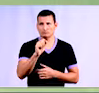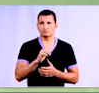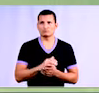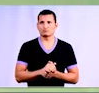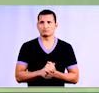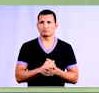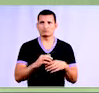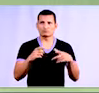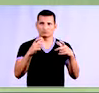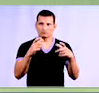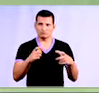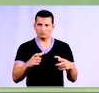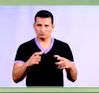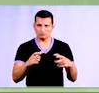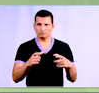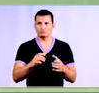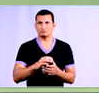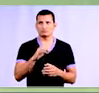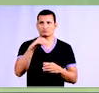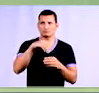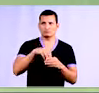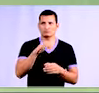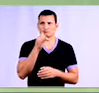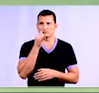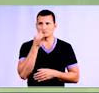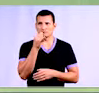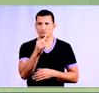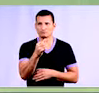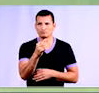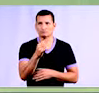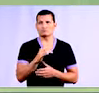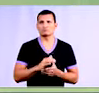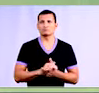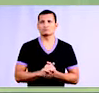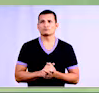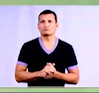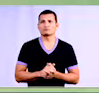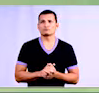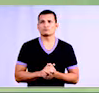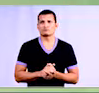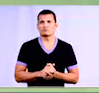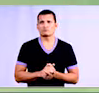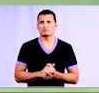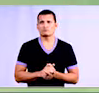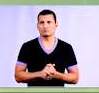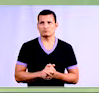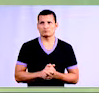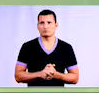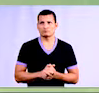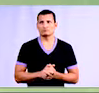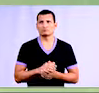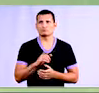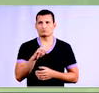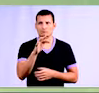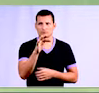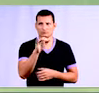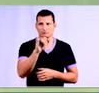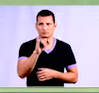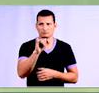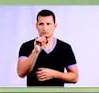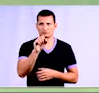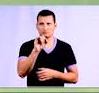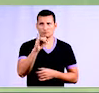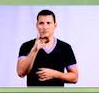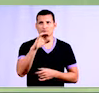endereços do circuito eletrônico. Nós estamos falando de um componente físico, nós